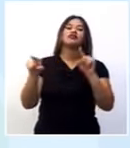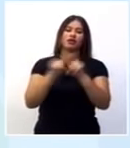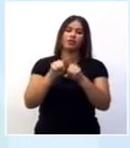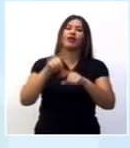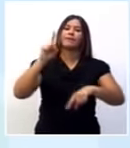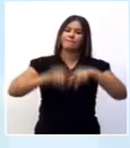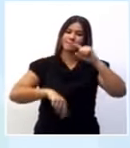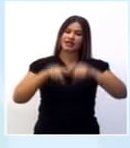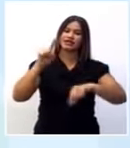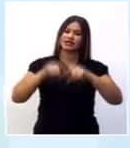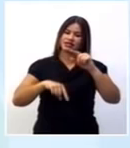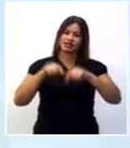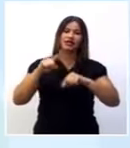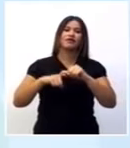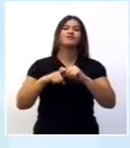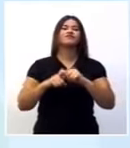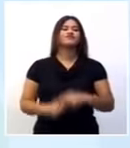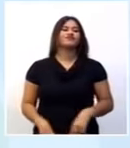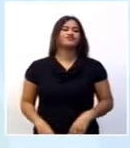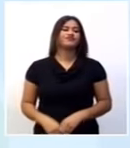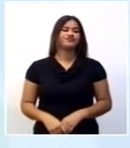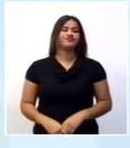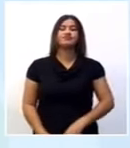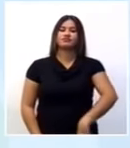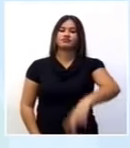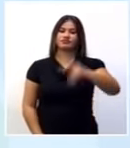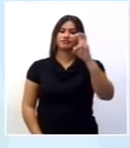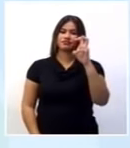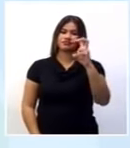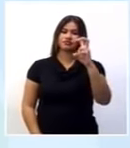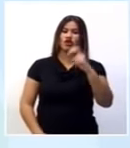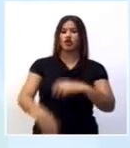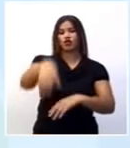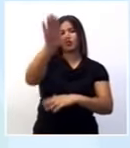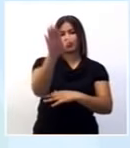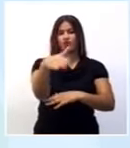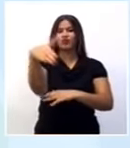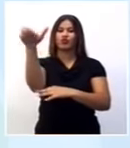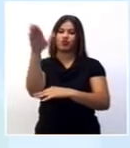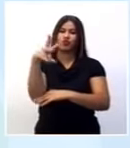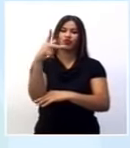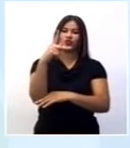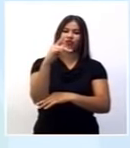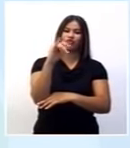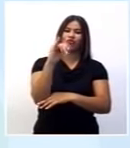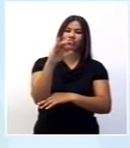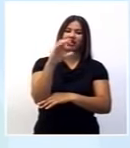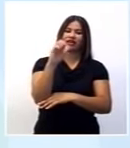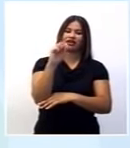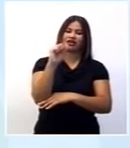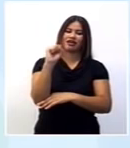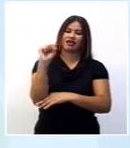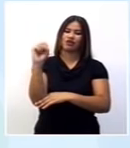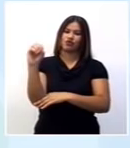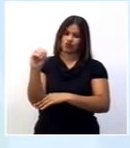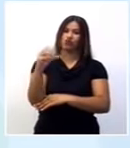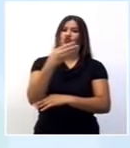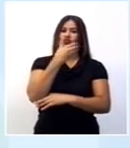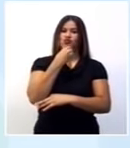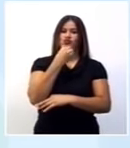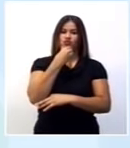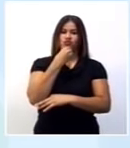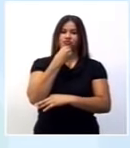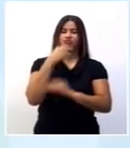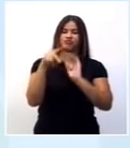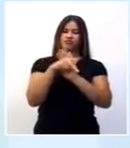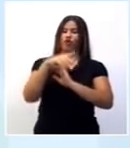Fonte 5, né? É o quadro de Picasso, a fonte de uma imagem, uma pintura, ela também é uma